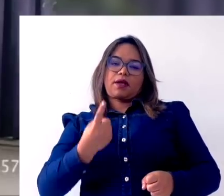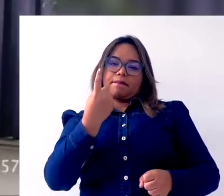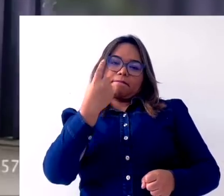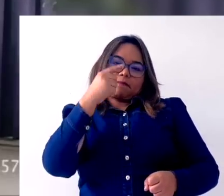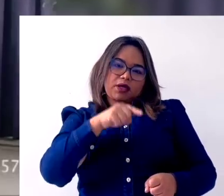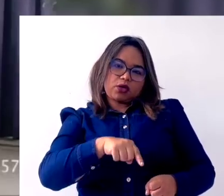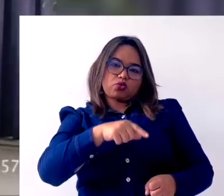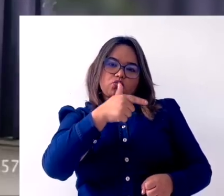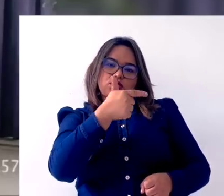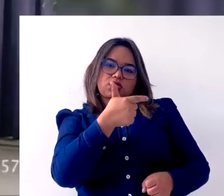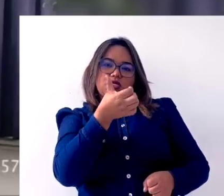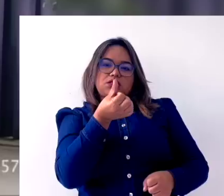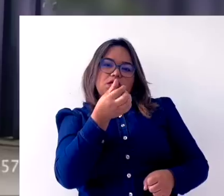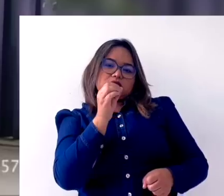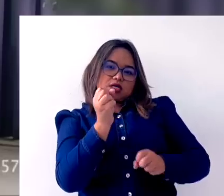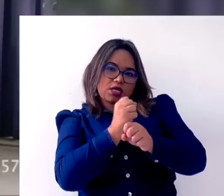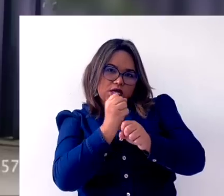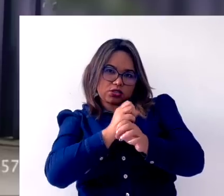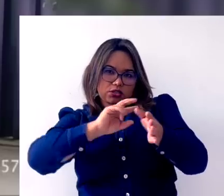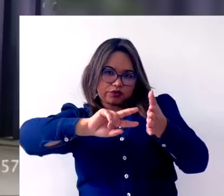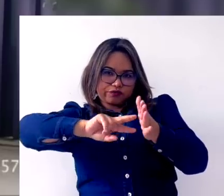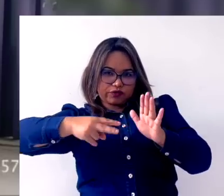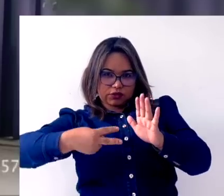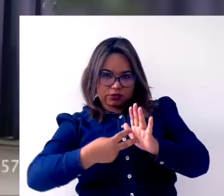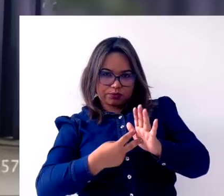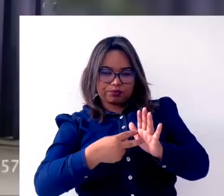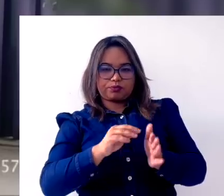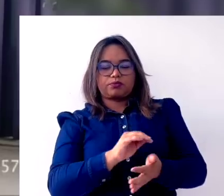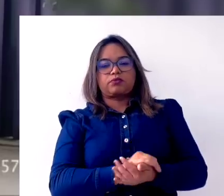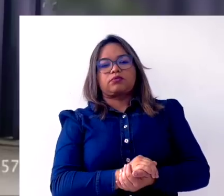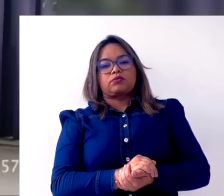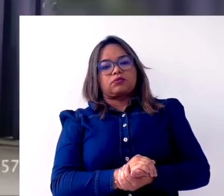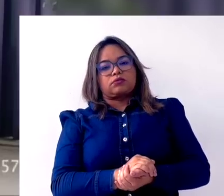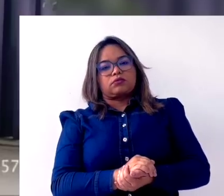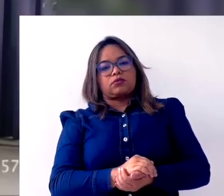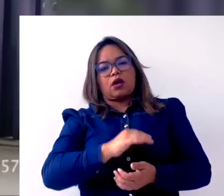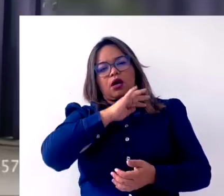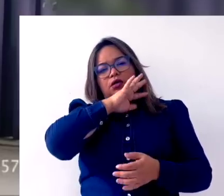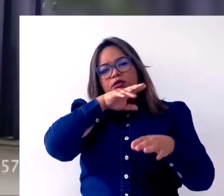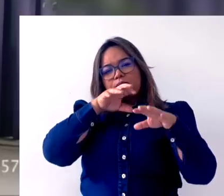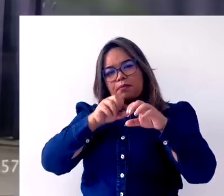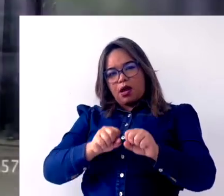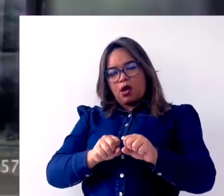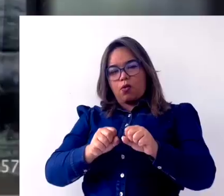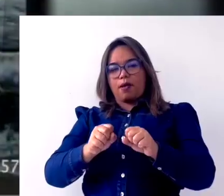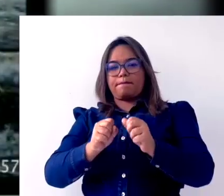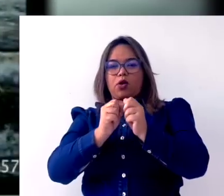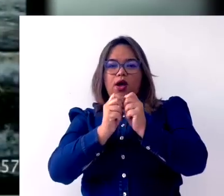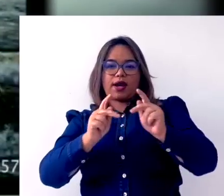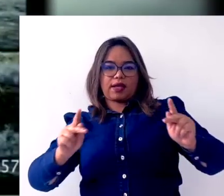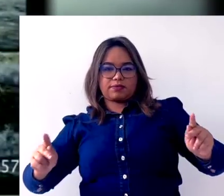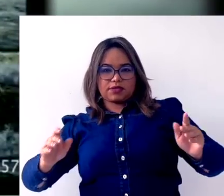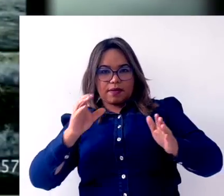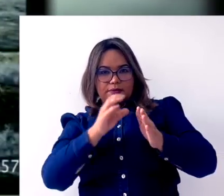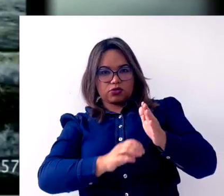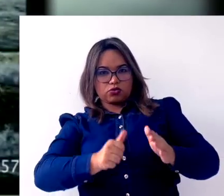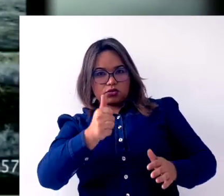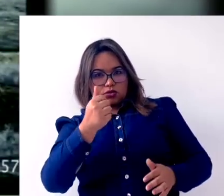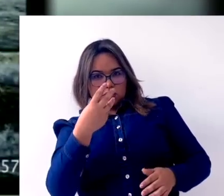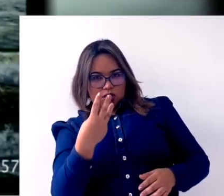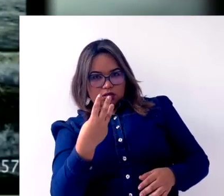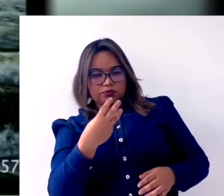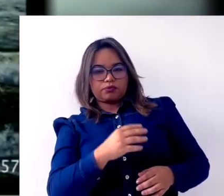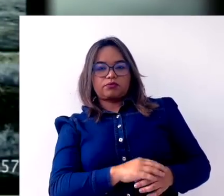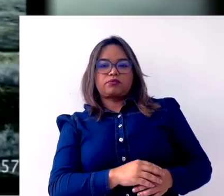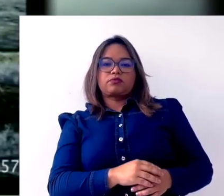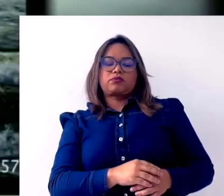proféticos, ou 1260 anos literais. Agora, a besta de Apocalipse capítulo 13, ela